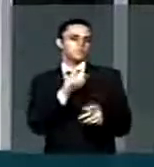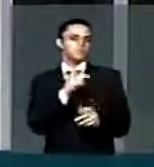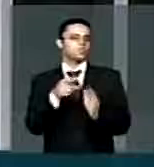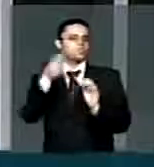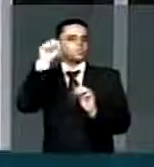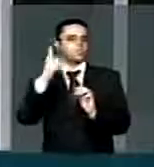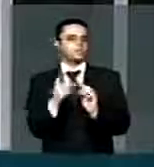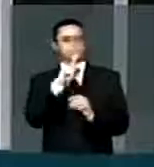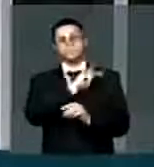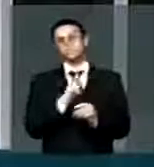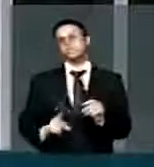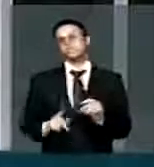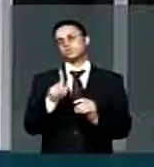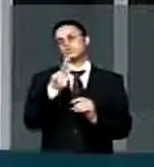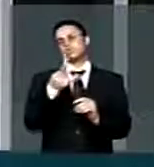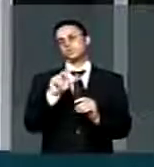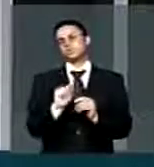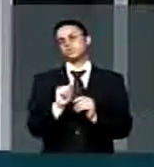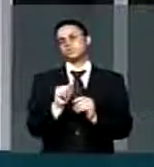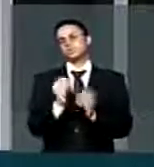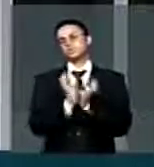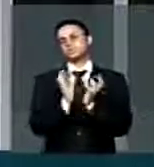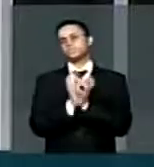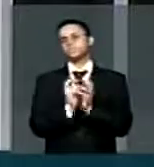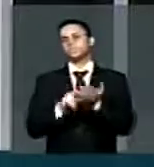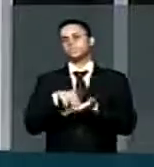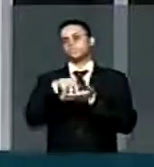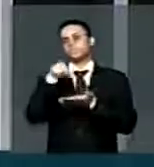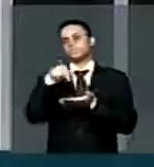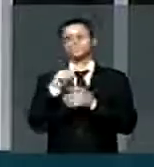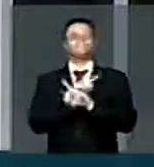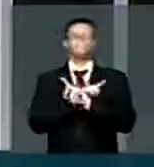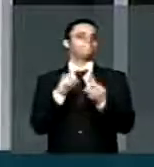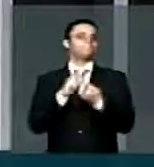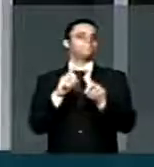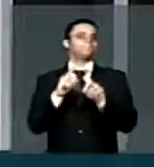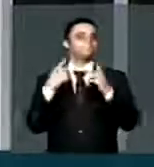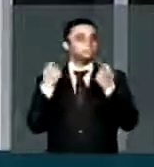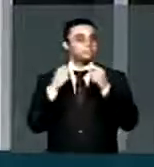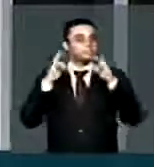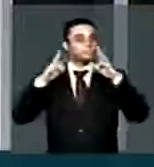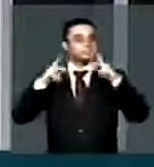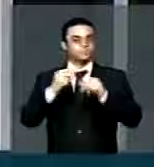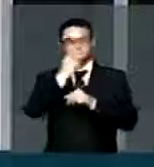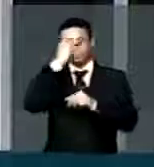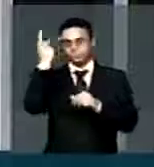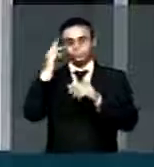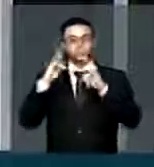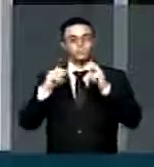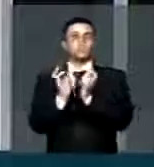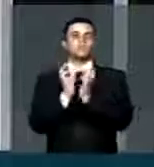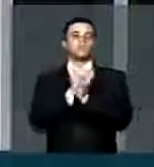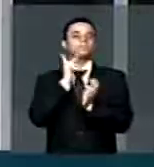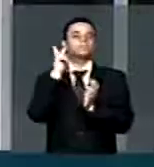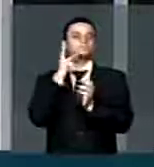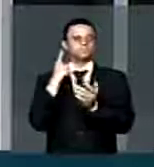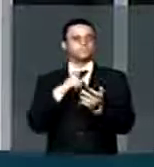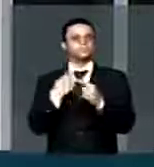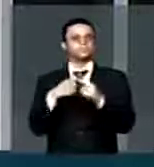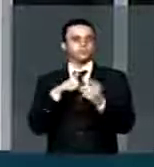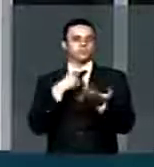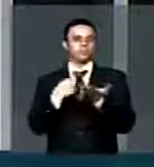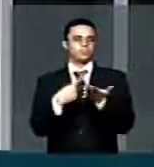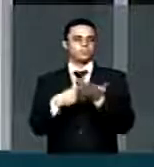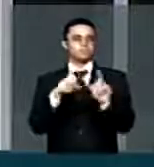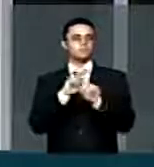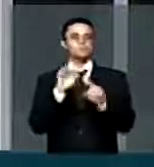o partido de uma bancada aguerrida nesta casa, mas por todos aqueles que têm um compromisso não apenas